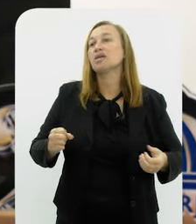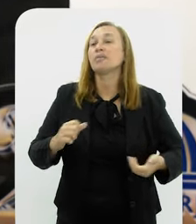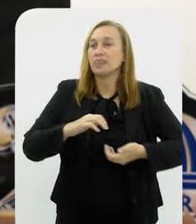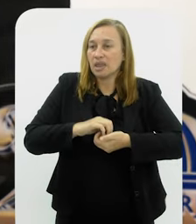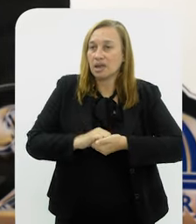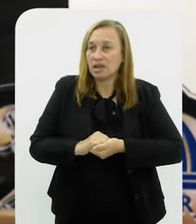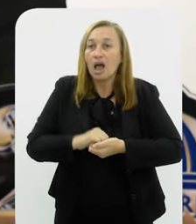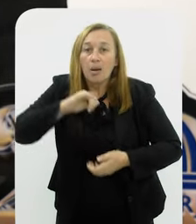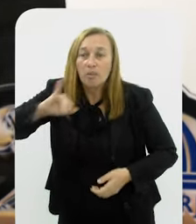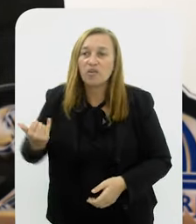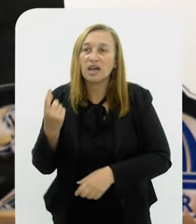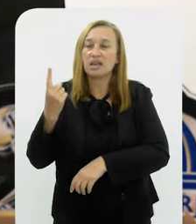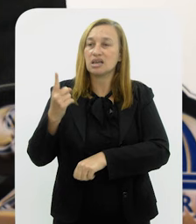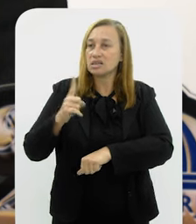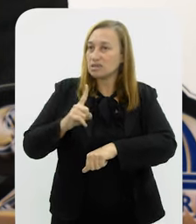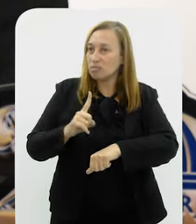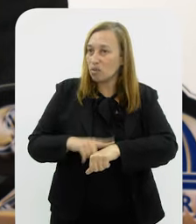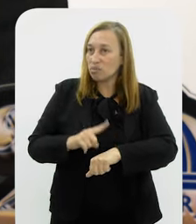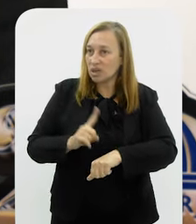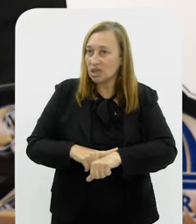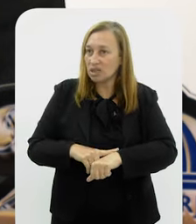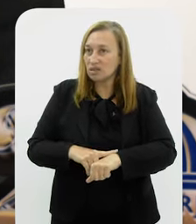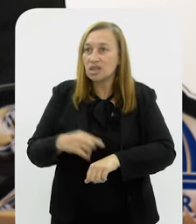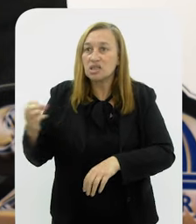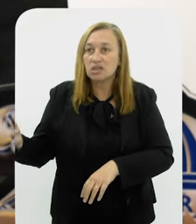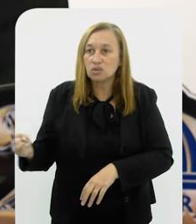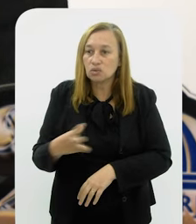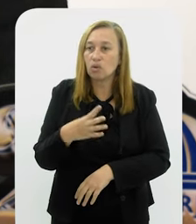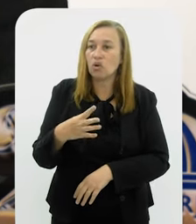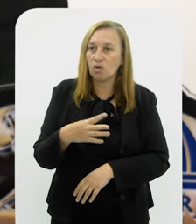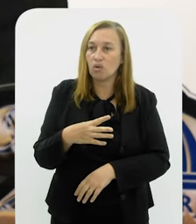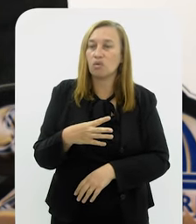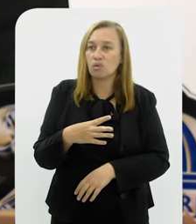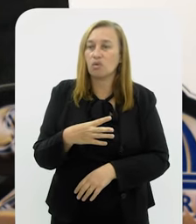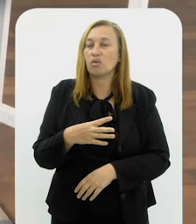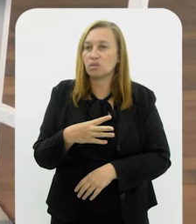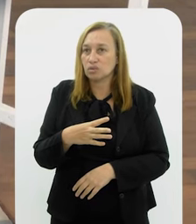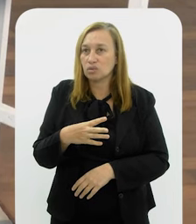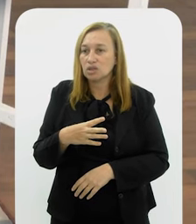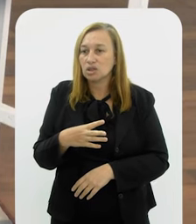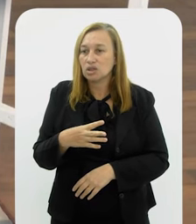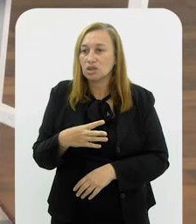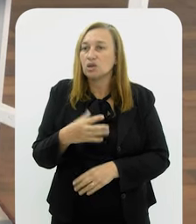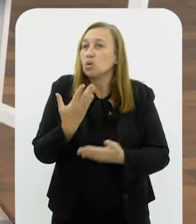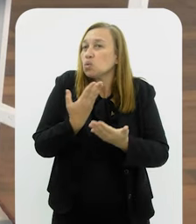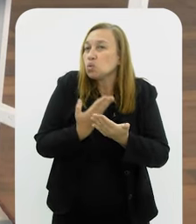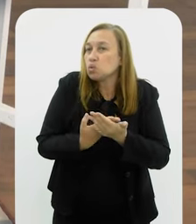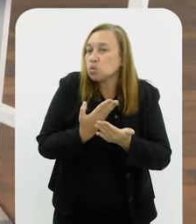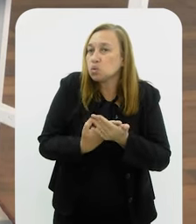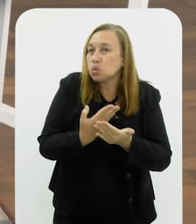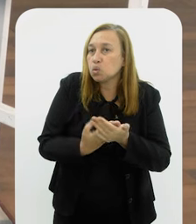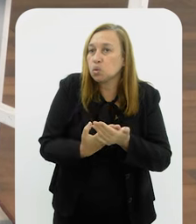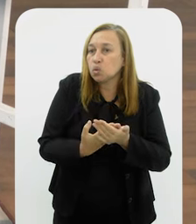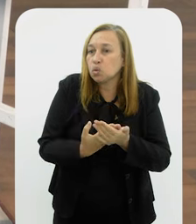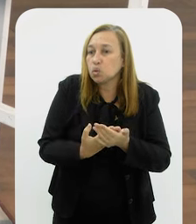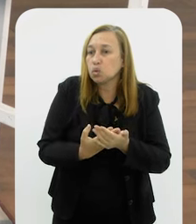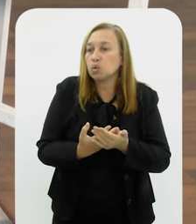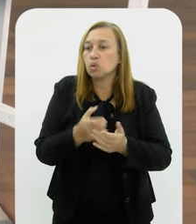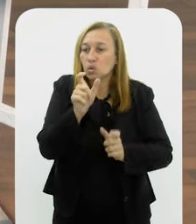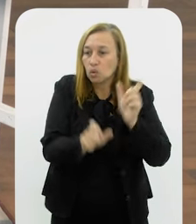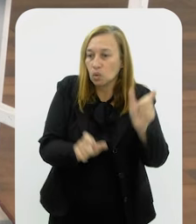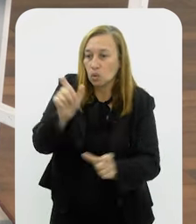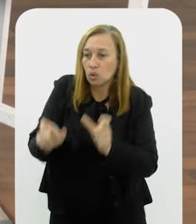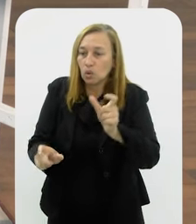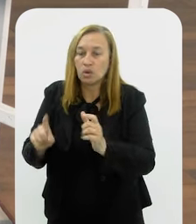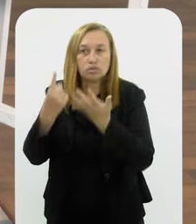melhor aproveitaram esse momento. É. Essa nova leitura de iluminação. Tem que haver um novo estudo, né? Principalmente dos carnavaleiros quanto à